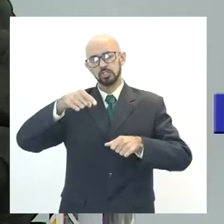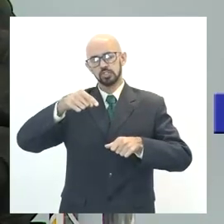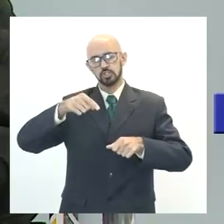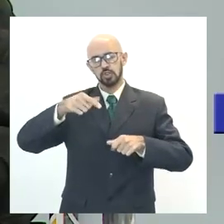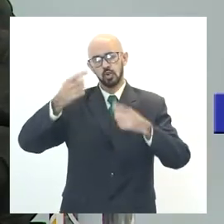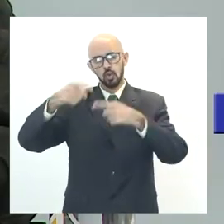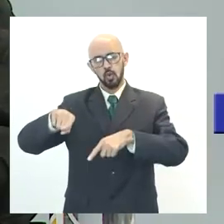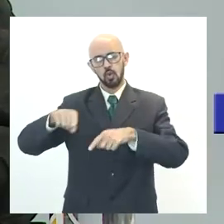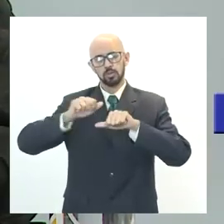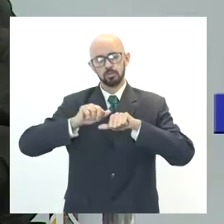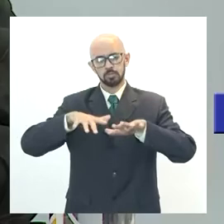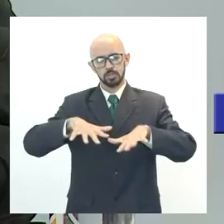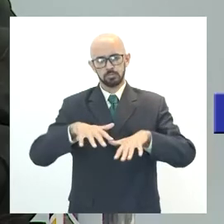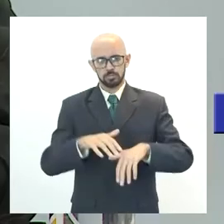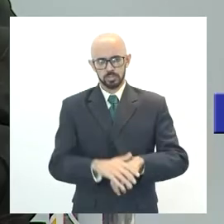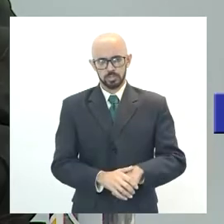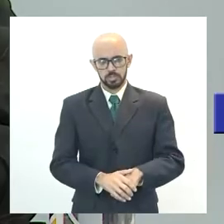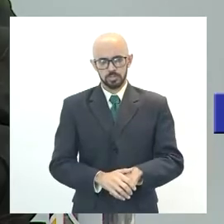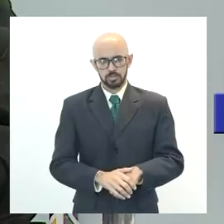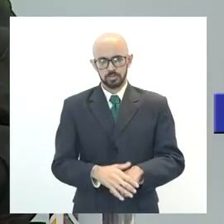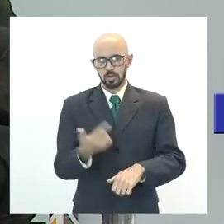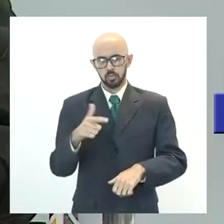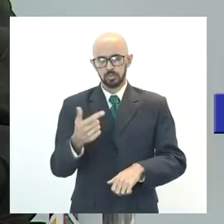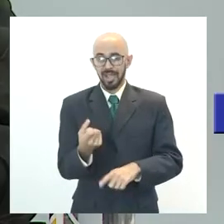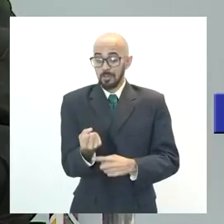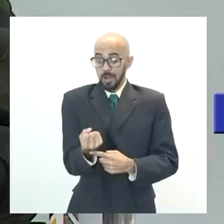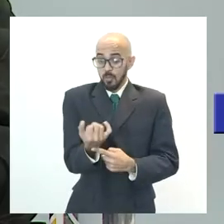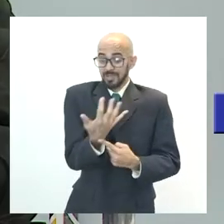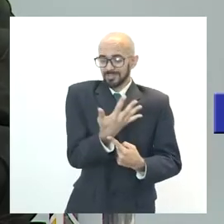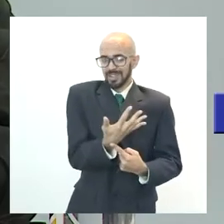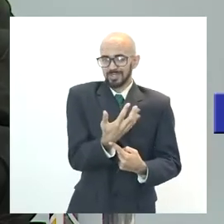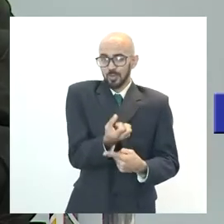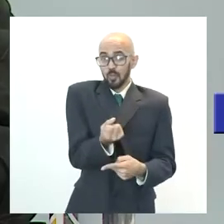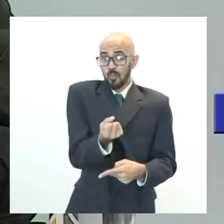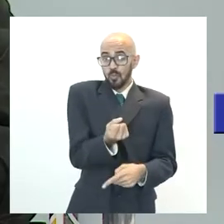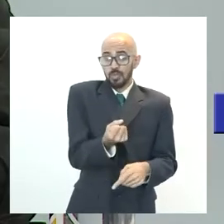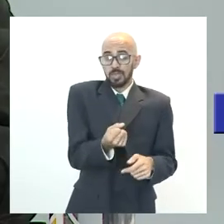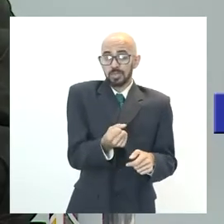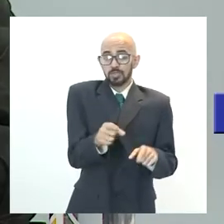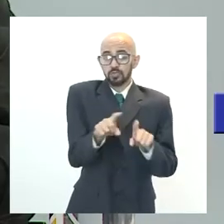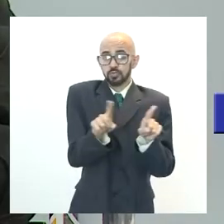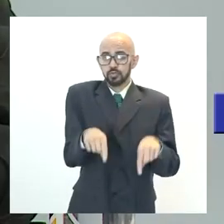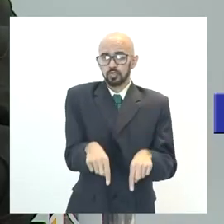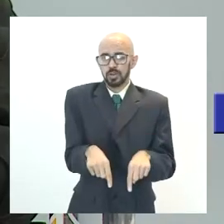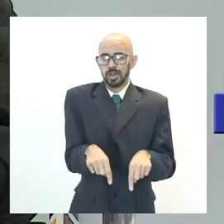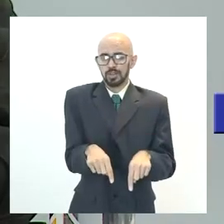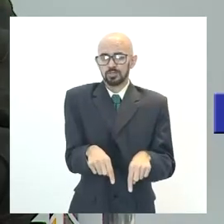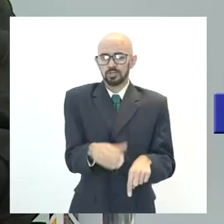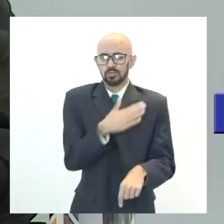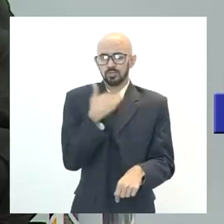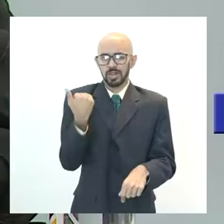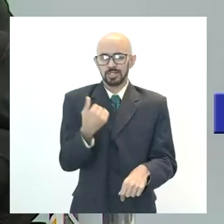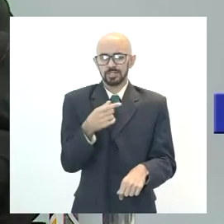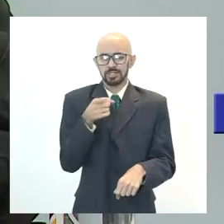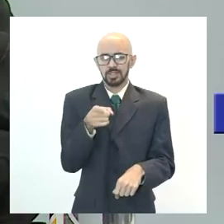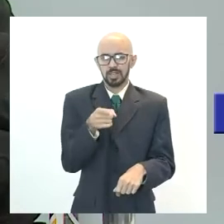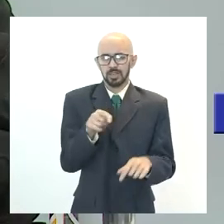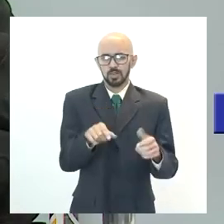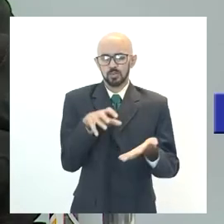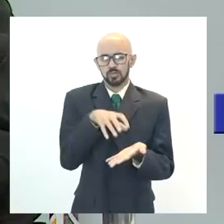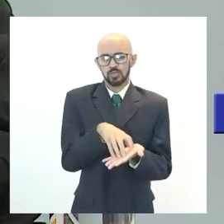incontável o número de servidores públicos que faleceram na área da